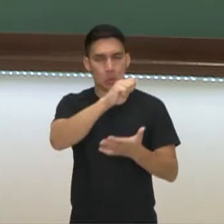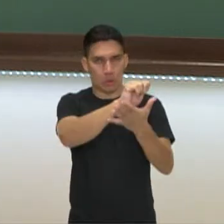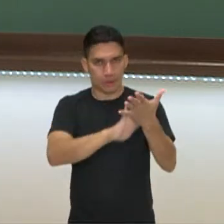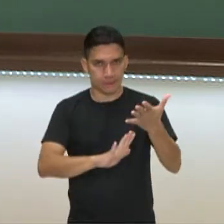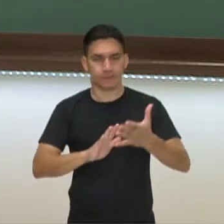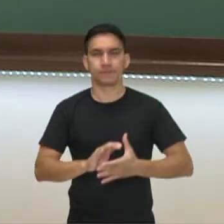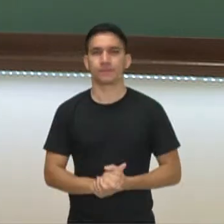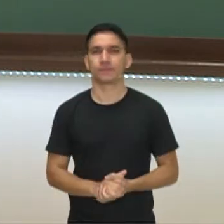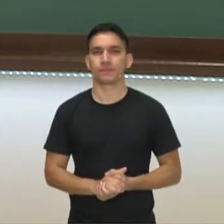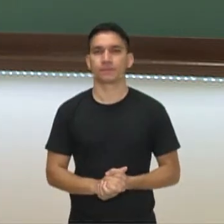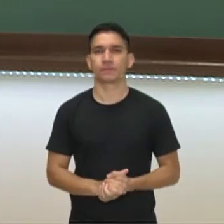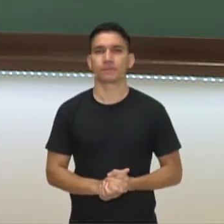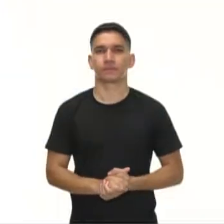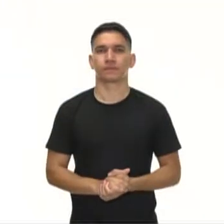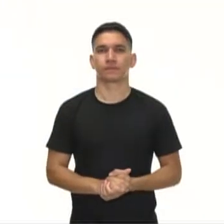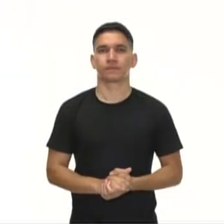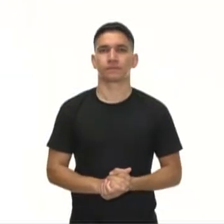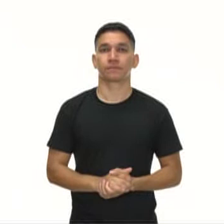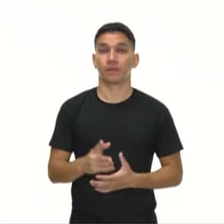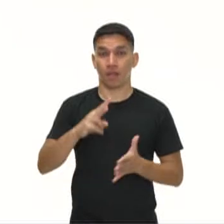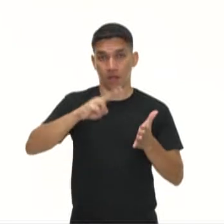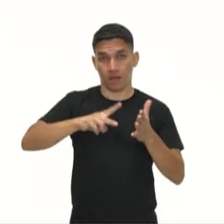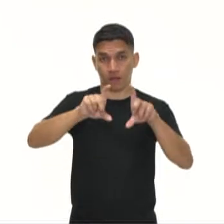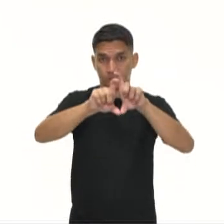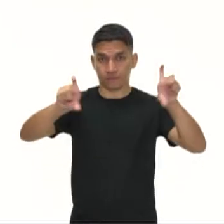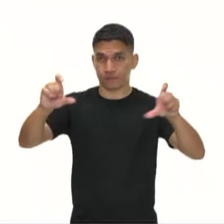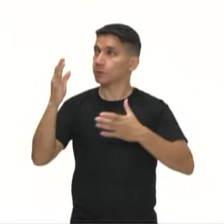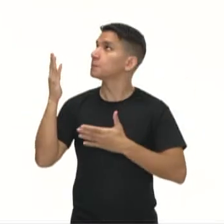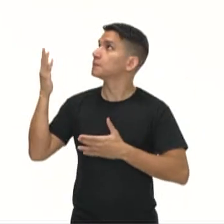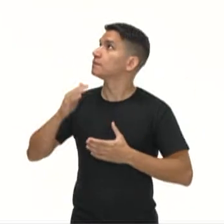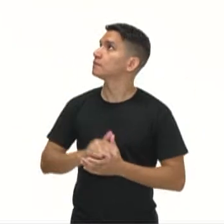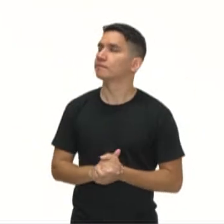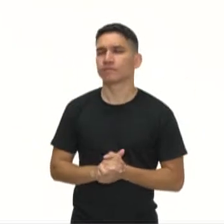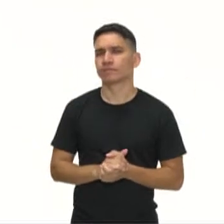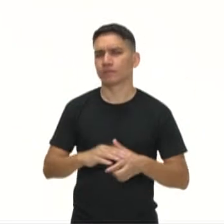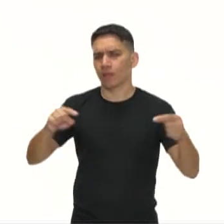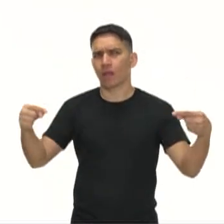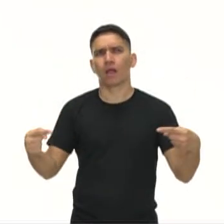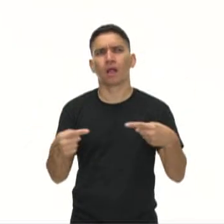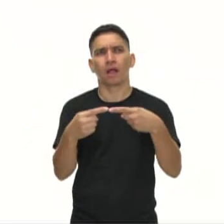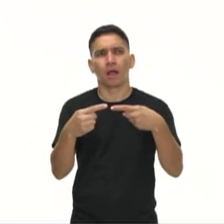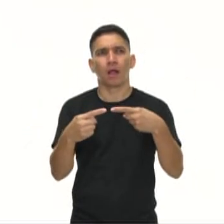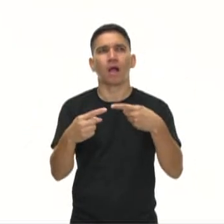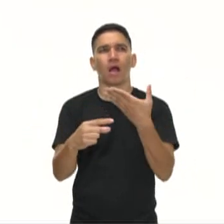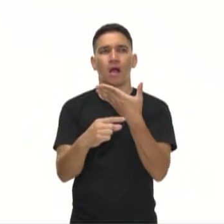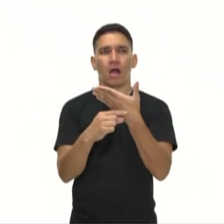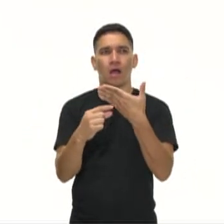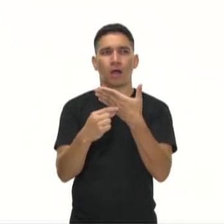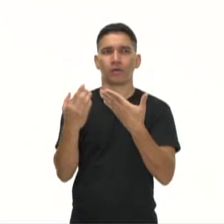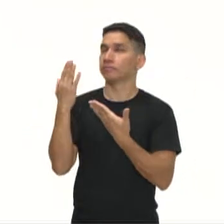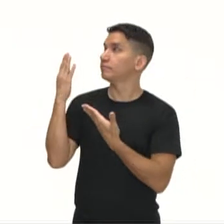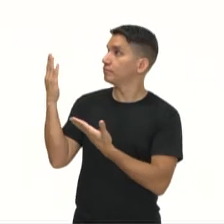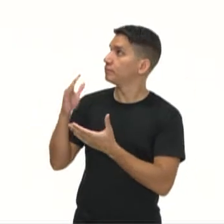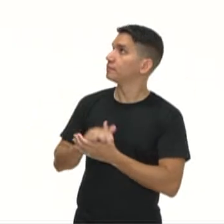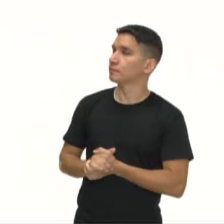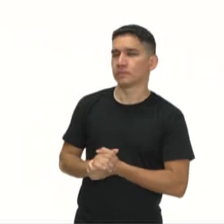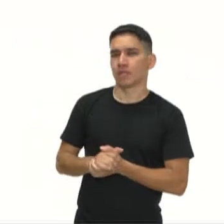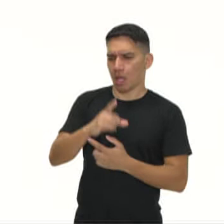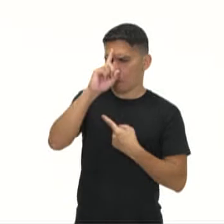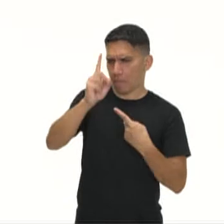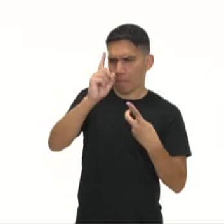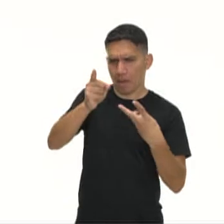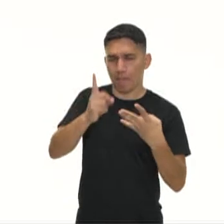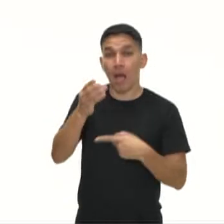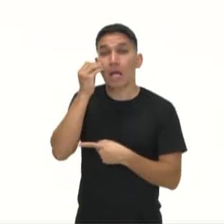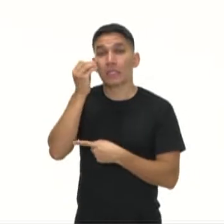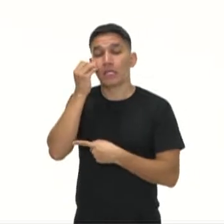aí, pessoal? Leia a frase. Segundo Hannah Arendt, o autoritarismo tenta induzir o